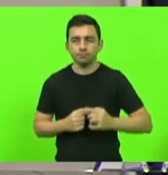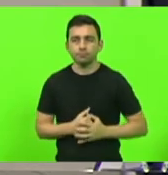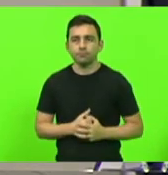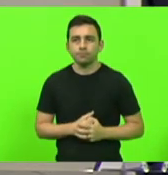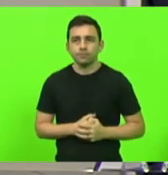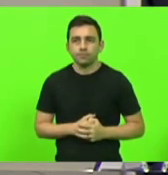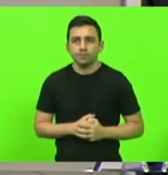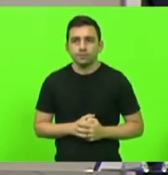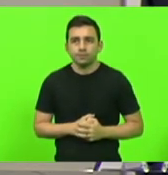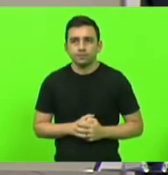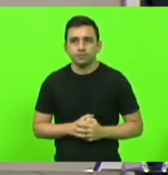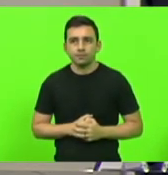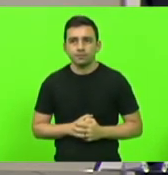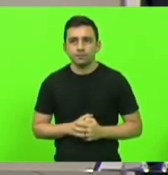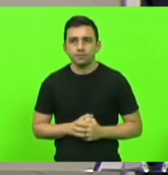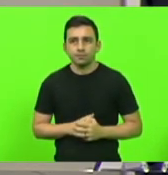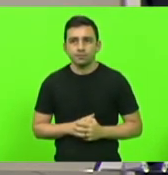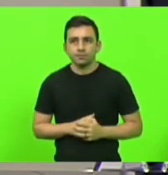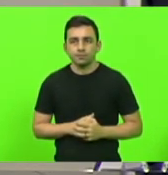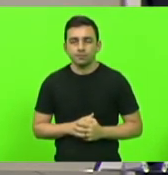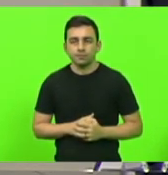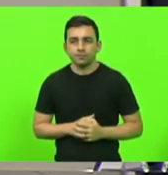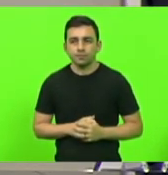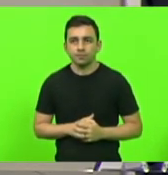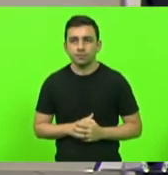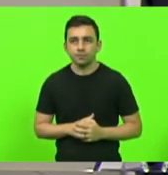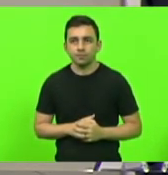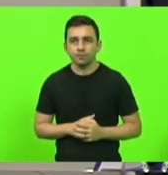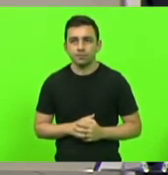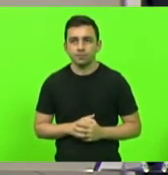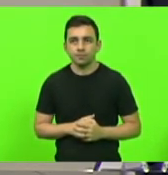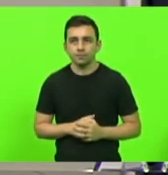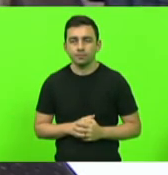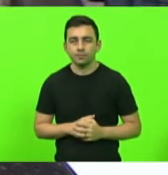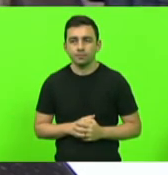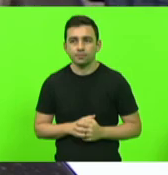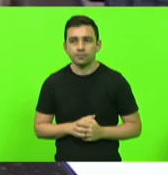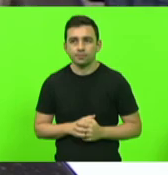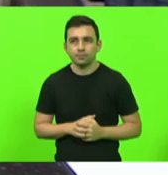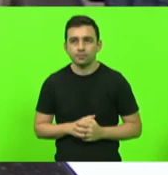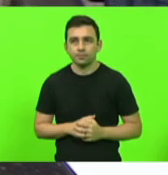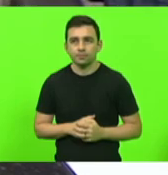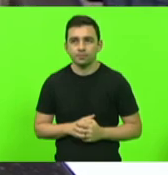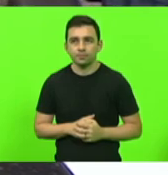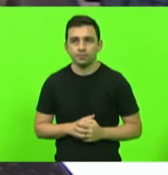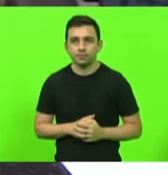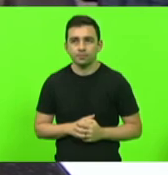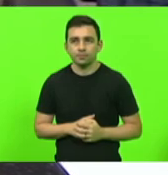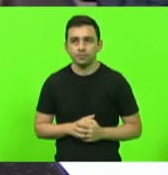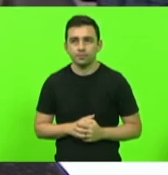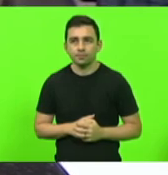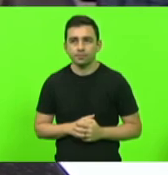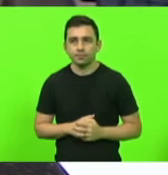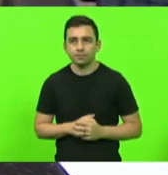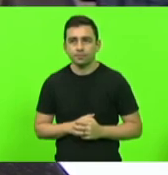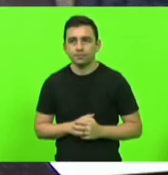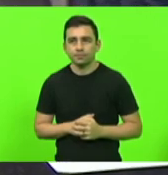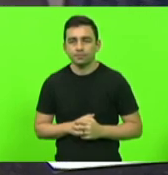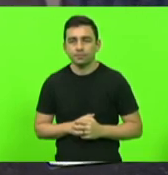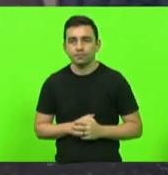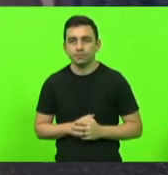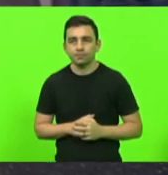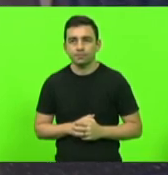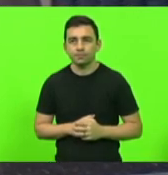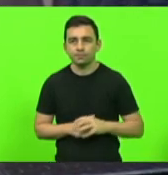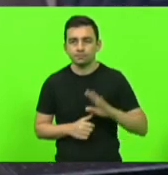Estou esperando até chegar o... Vossa Excelência nosso pedido. Já discutiu a matéria, deputado. Mas deixa eu discutir mais uma vez, presidente. A palavra, deputado Bruno Souza, para discutir a matéria. Não,